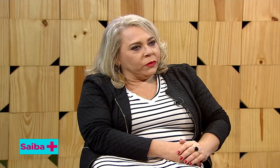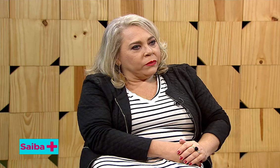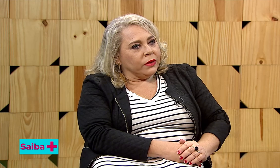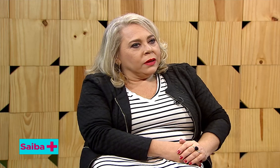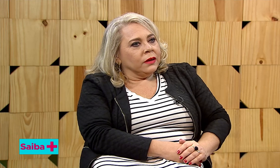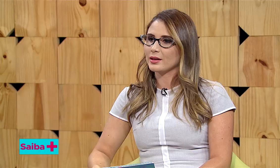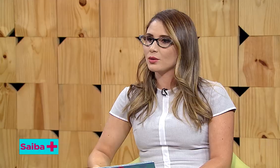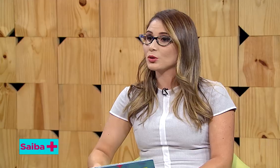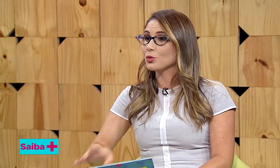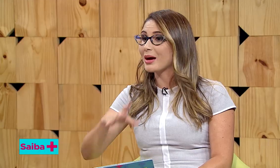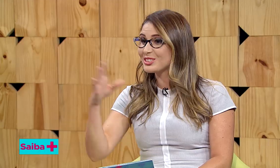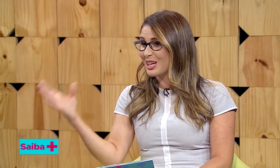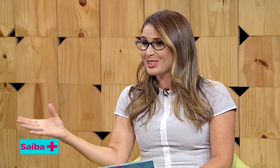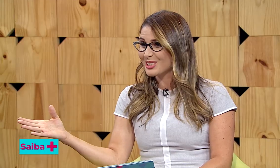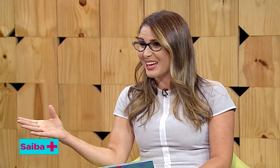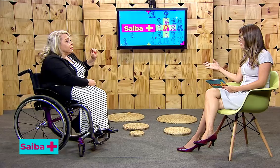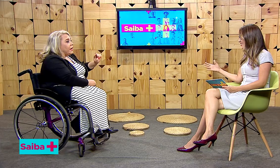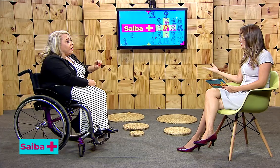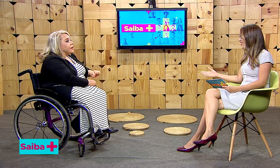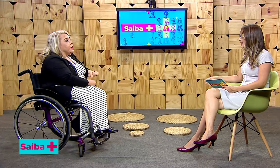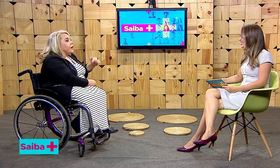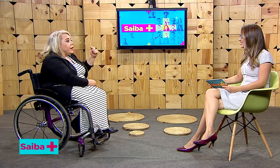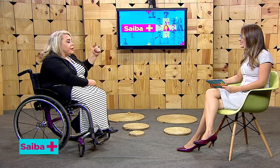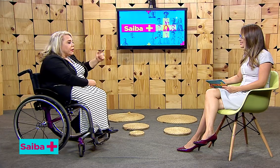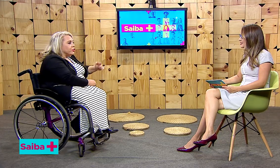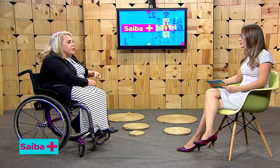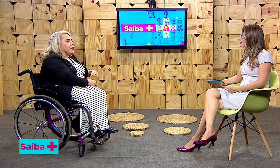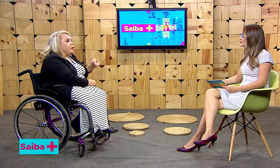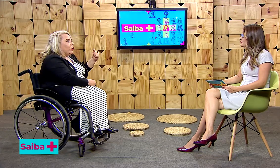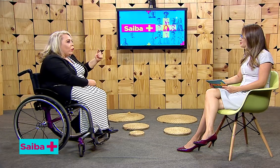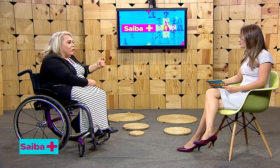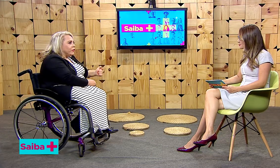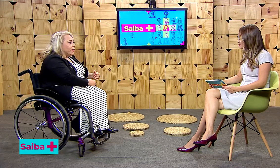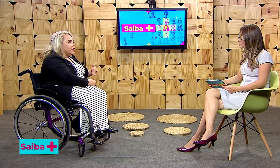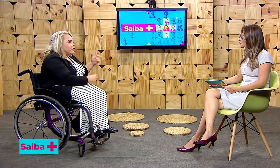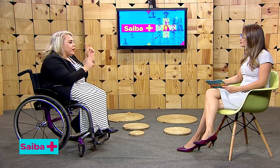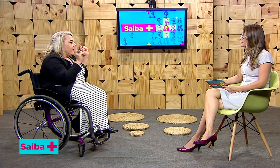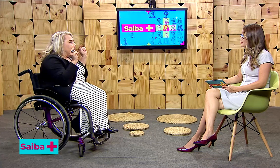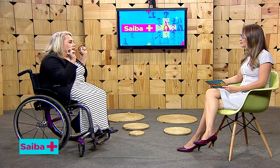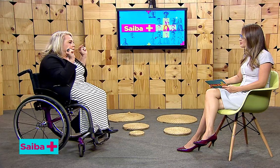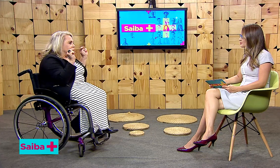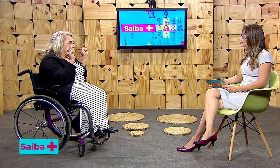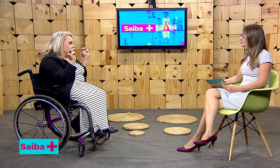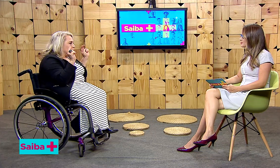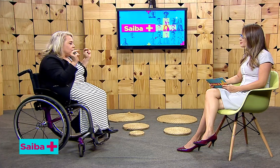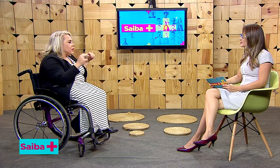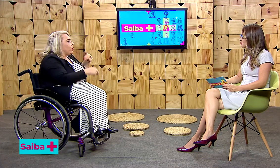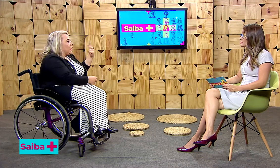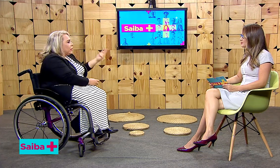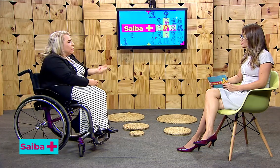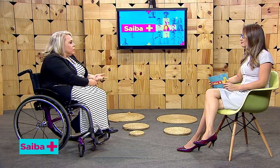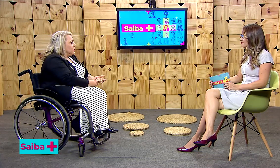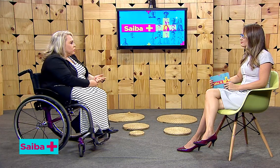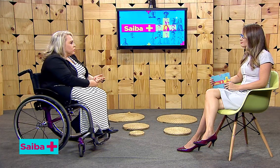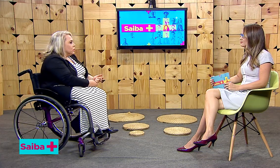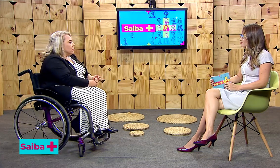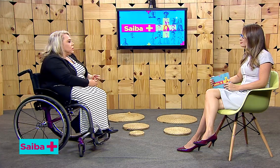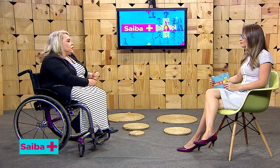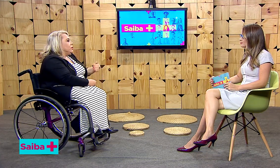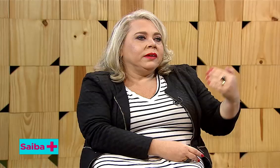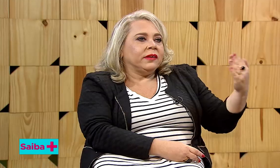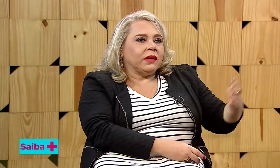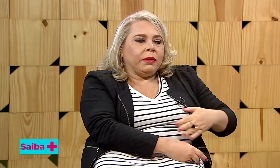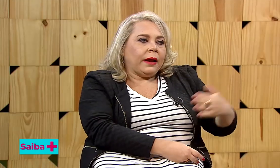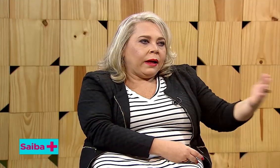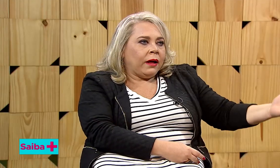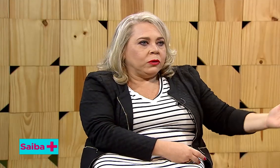esse selo. A ideia é que quanto mais gente tem, melhor. E a ideia é que a gente renove essa certificação a cada ano.